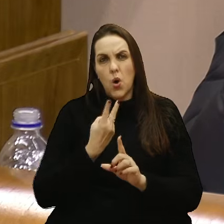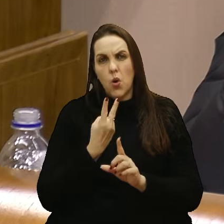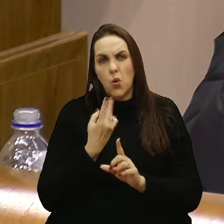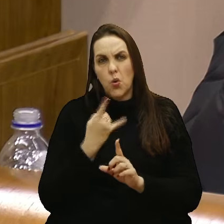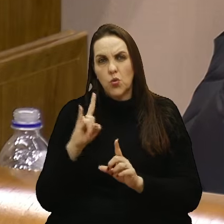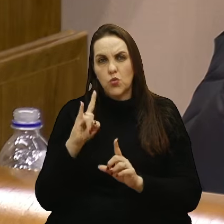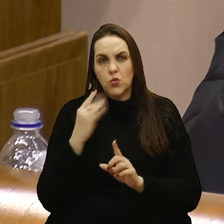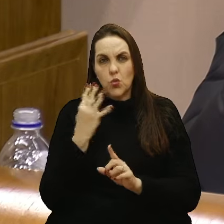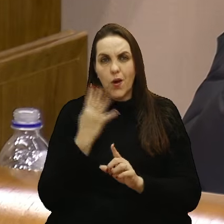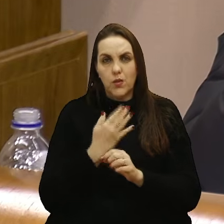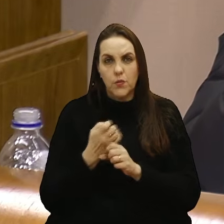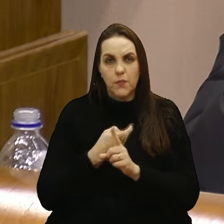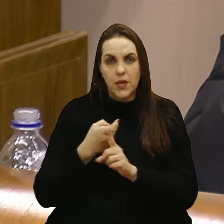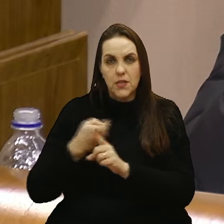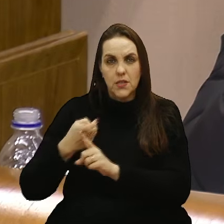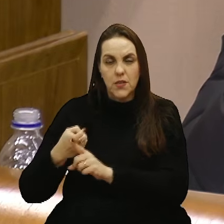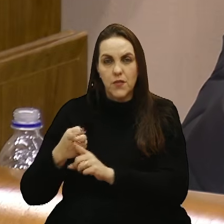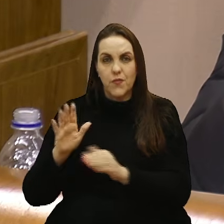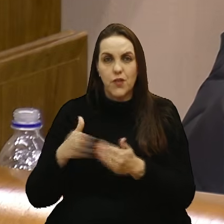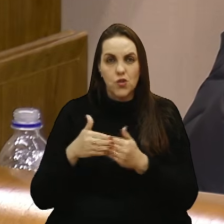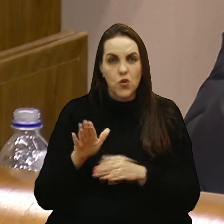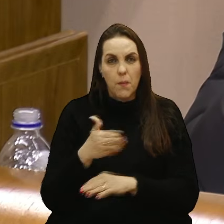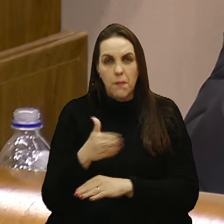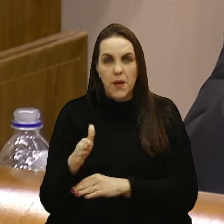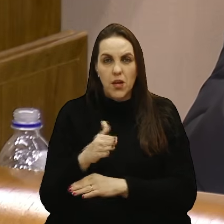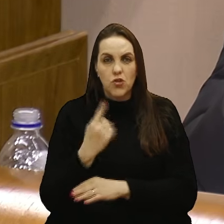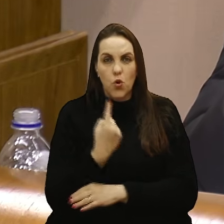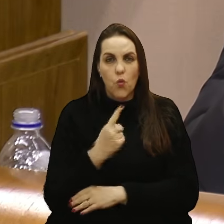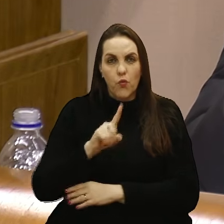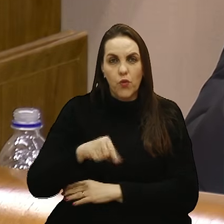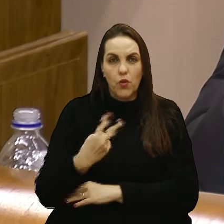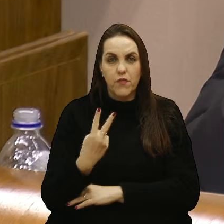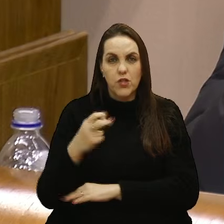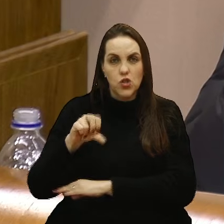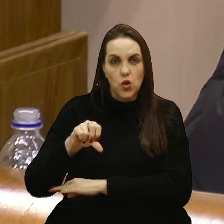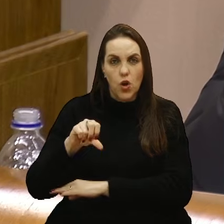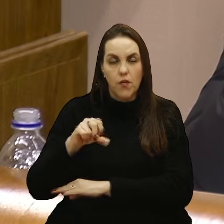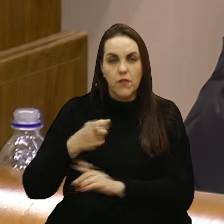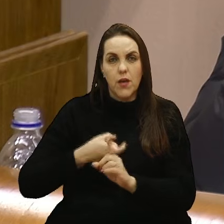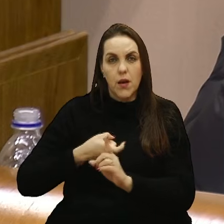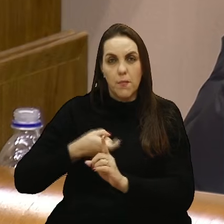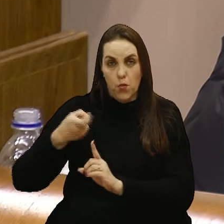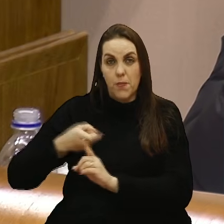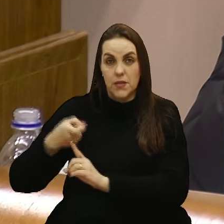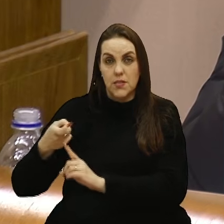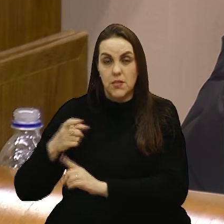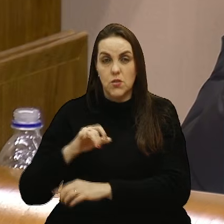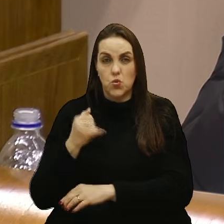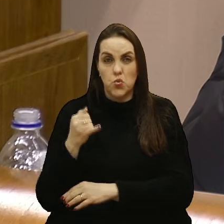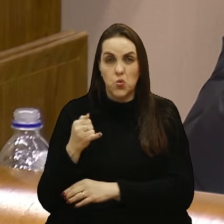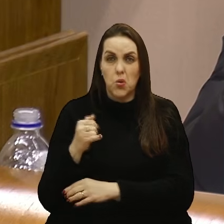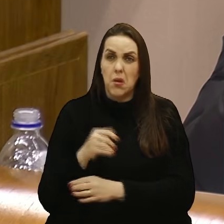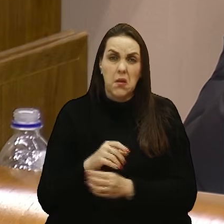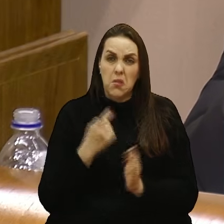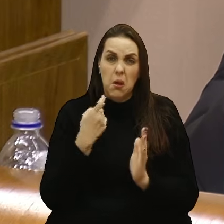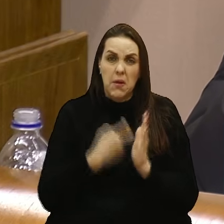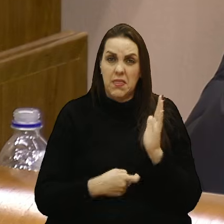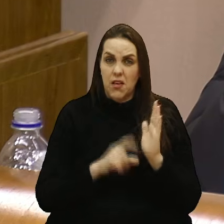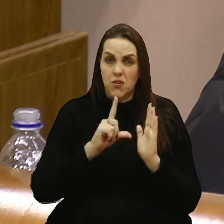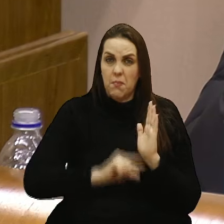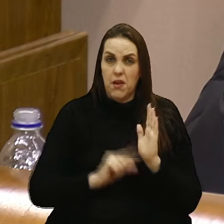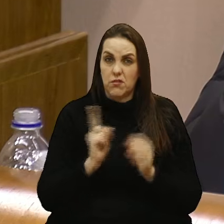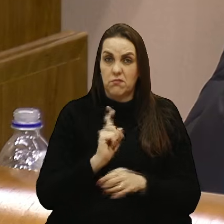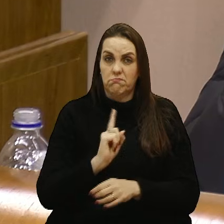4 meses aí, ele fechou uma média de 1,29% ao mês. Tá? Não é uma taxa tão baixa.